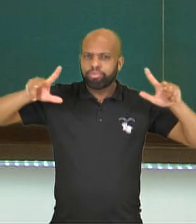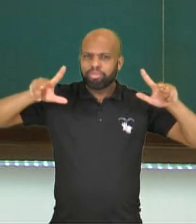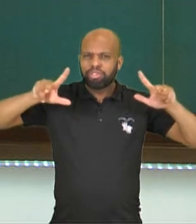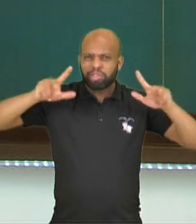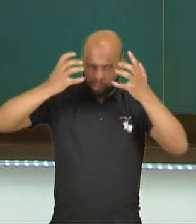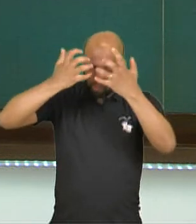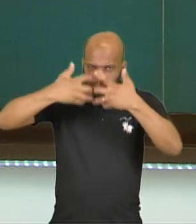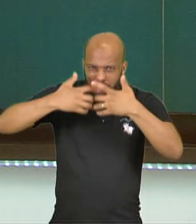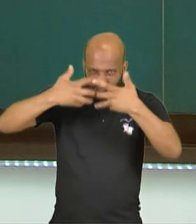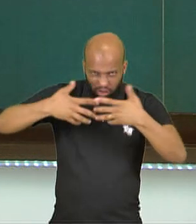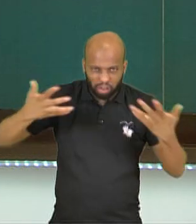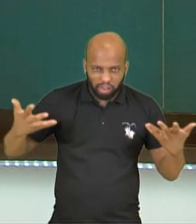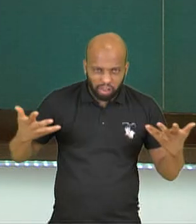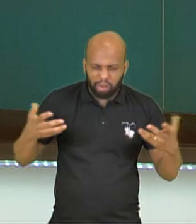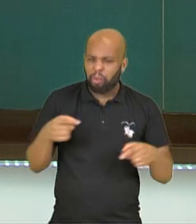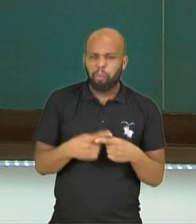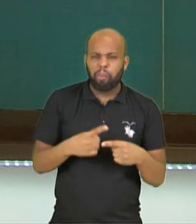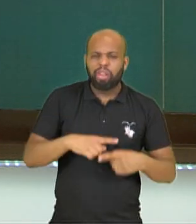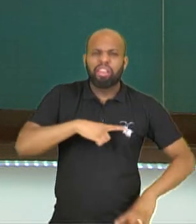Por que a gente precisa de tanto?